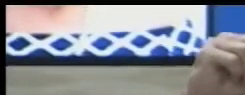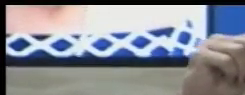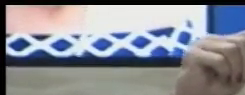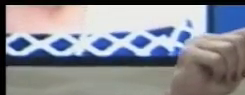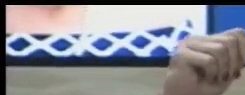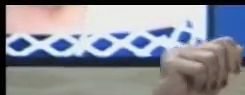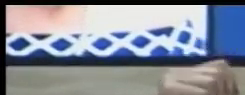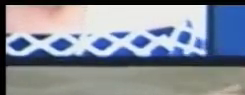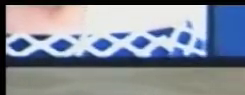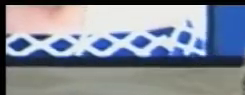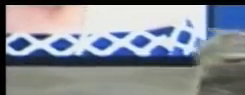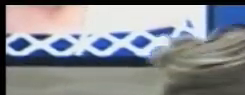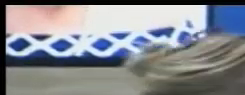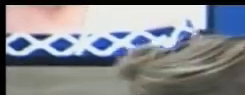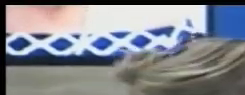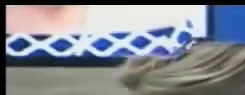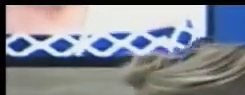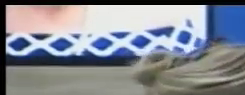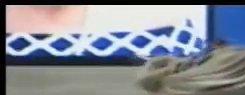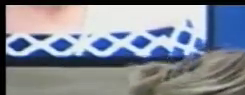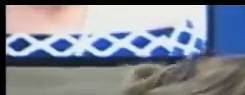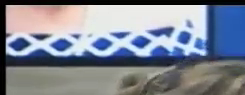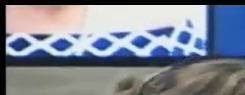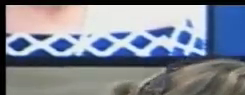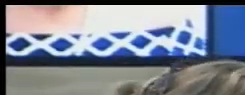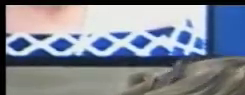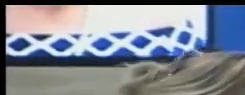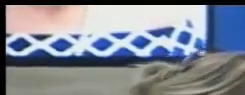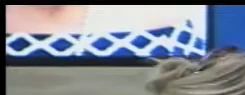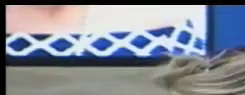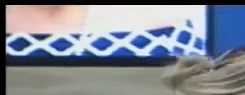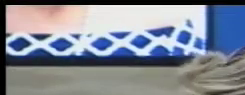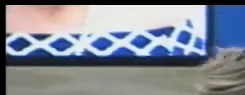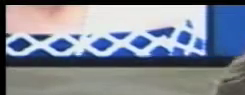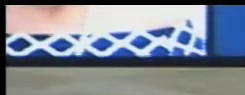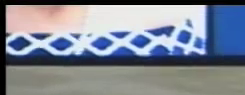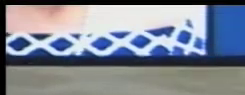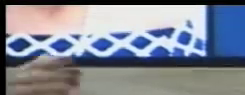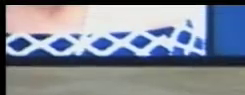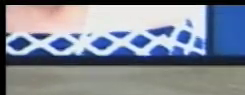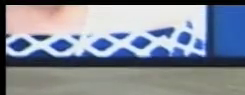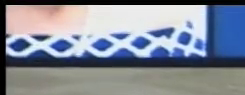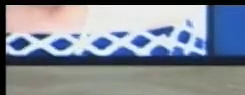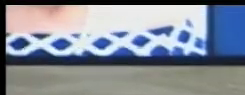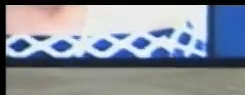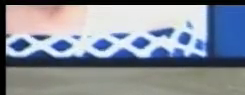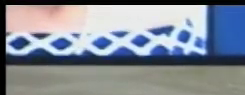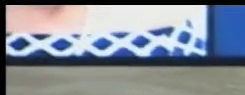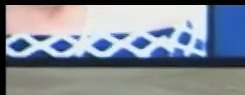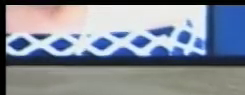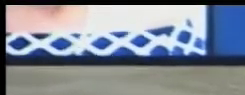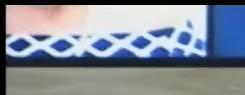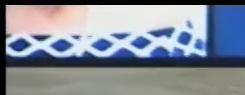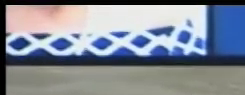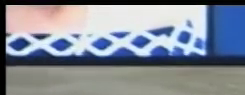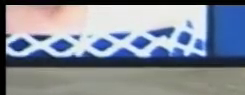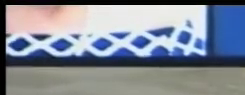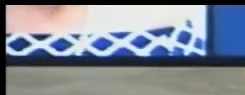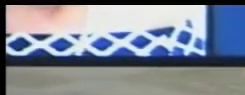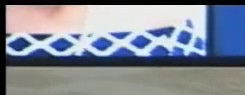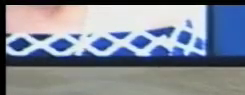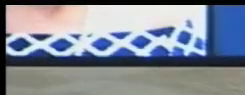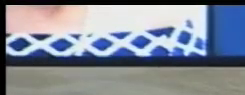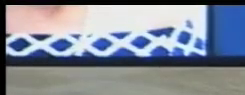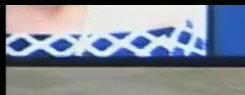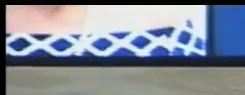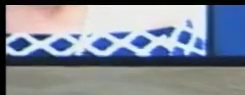como a parte de educação, que sempre quer tirar de Limeira. Nessa vez, conseguimos manter aqui às